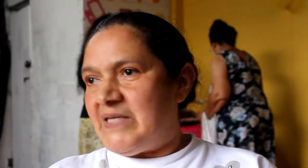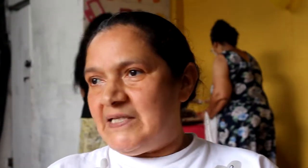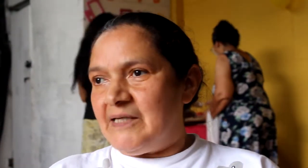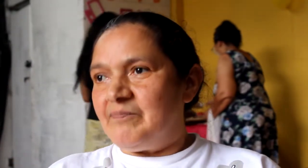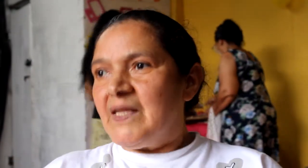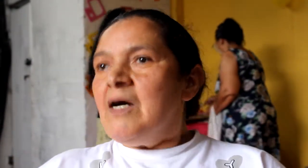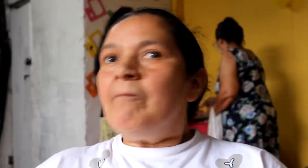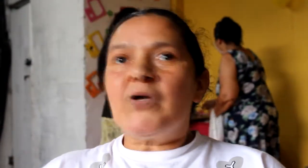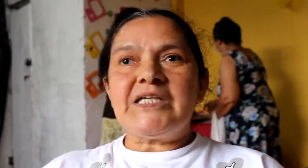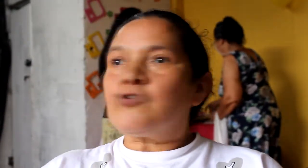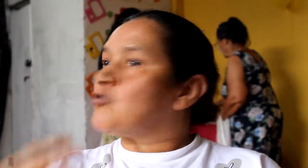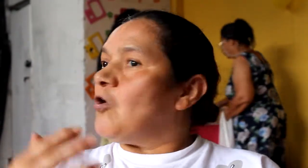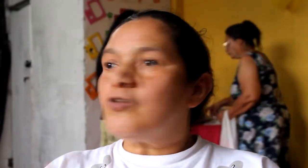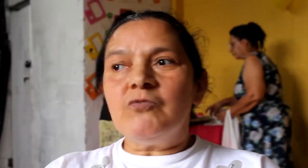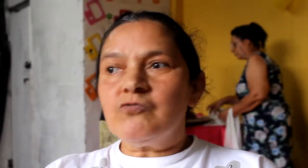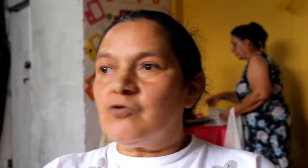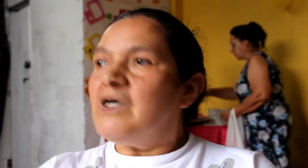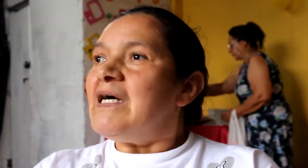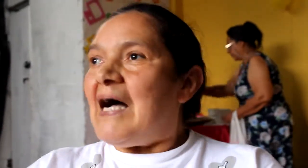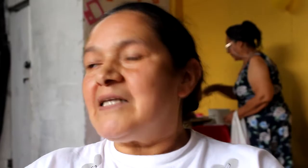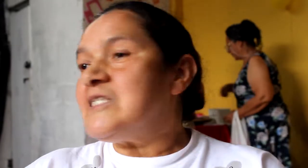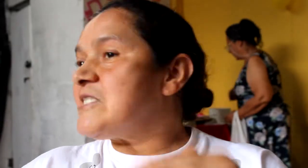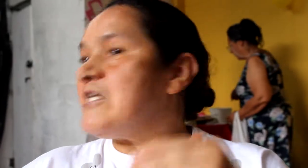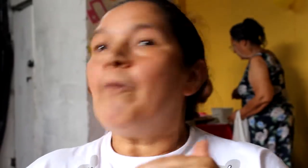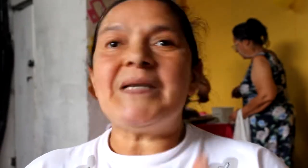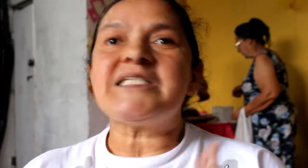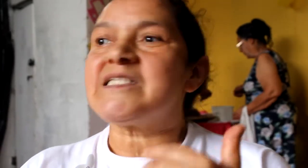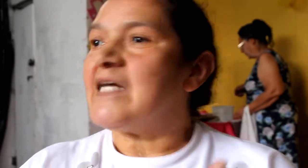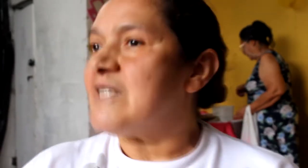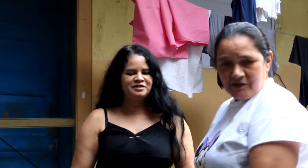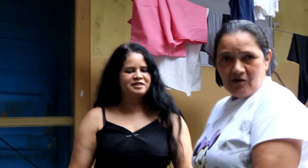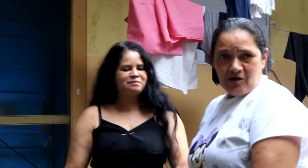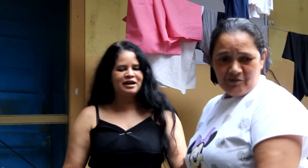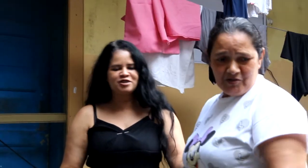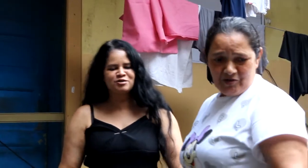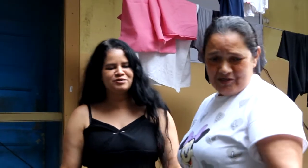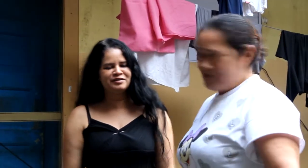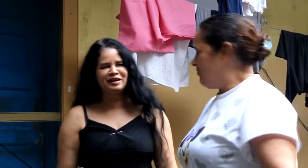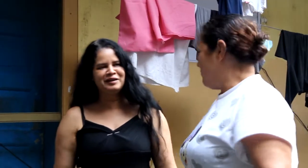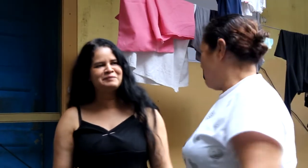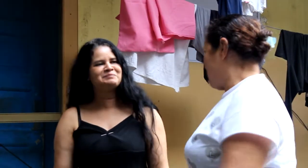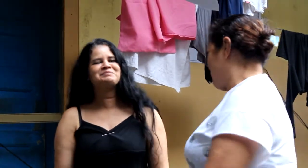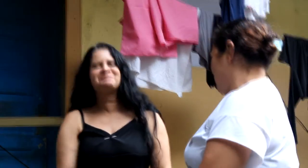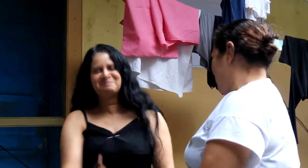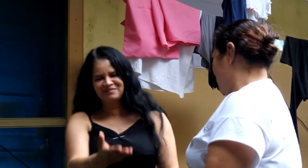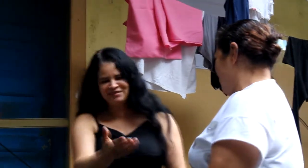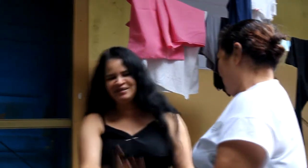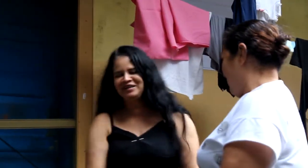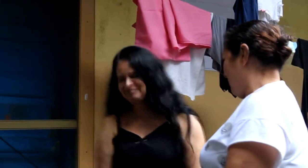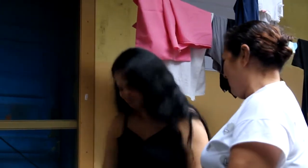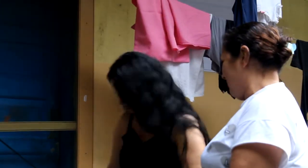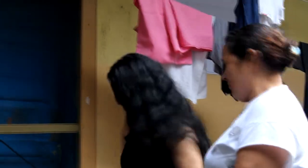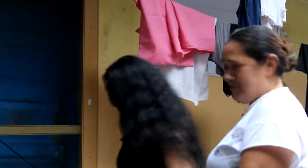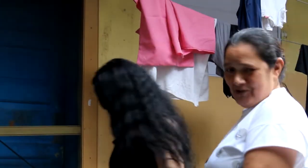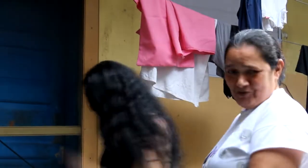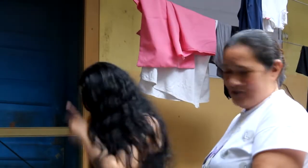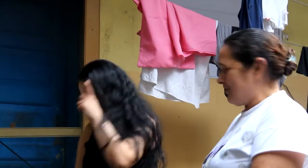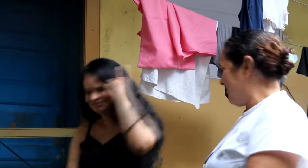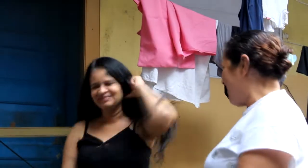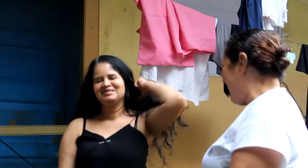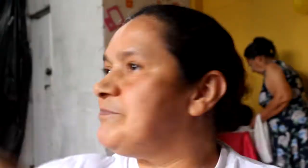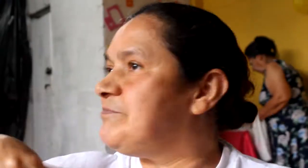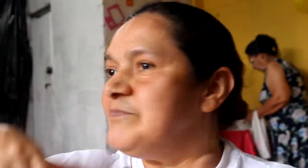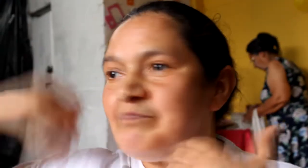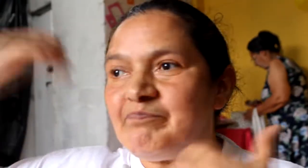uma família. Porque todo mundo aqui, se eu precisar de ajuda, eu corro para a Patrícia, eu